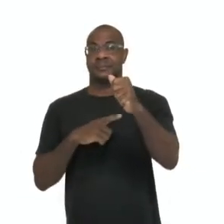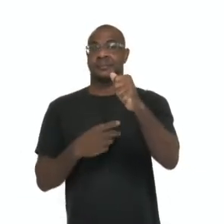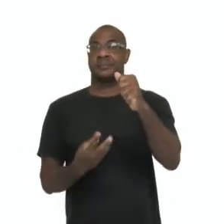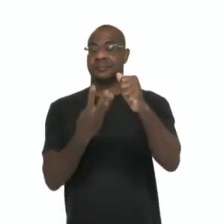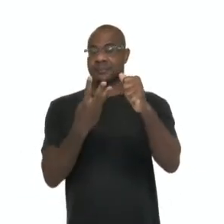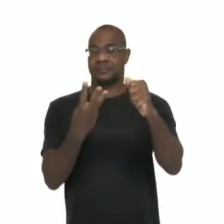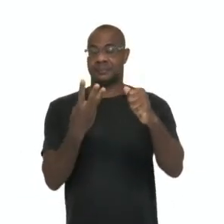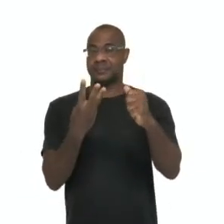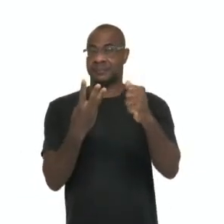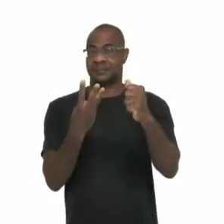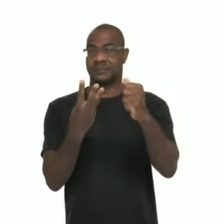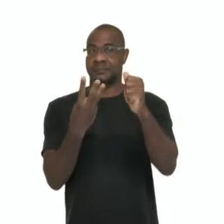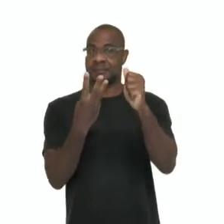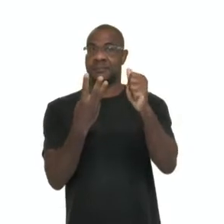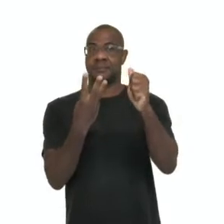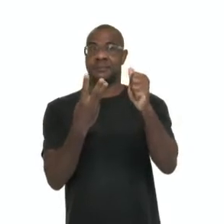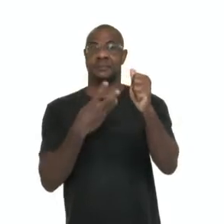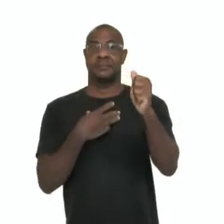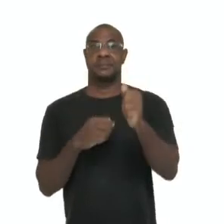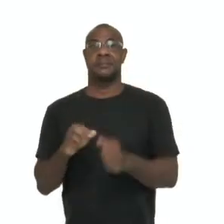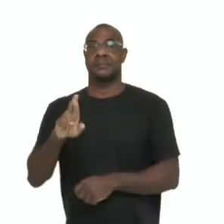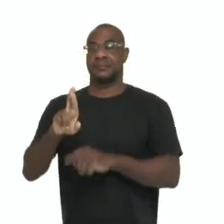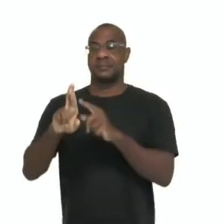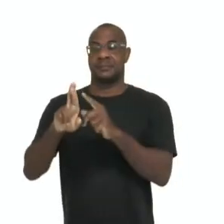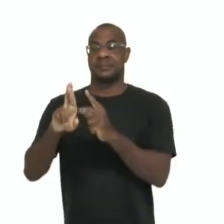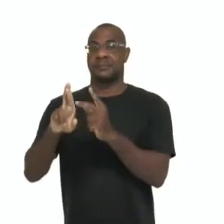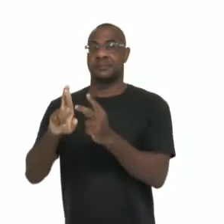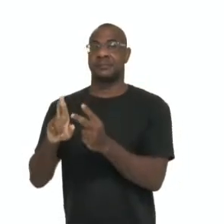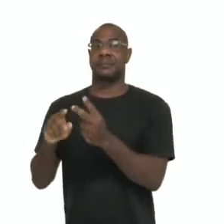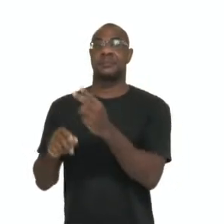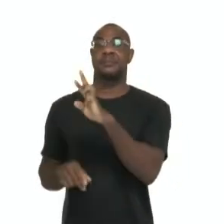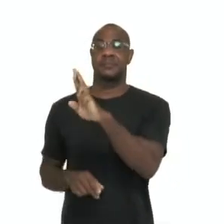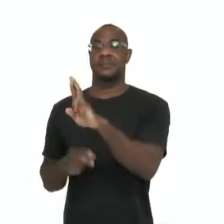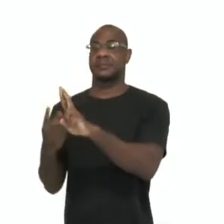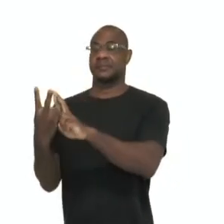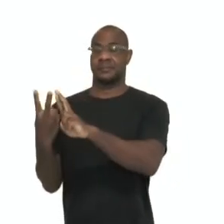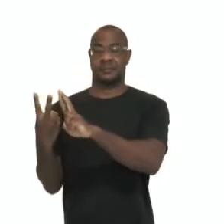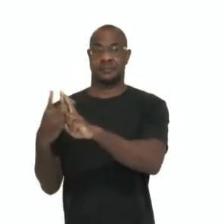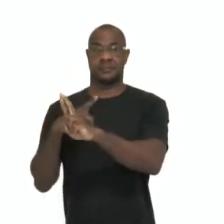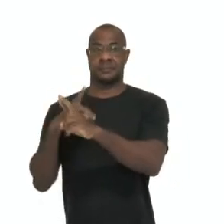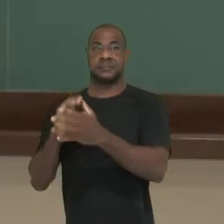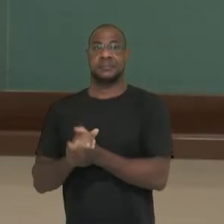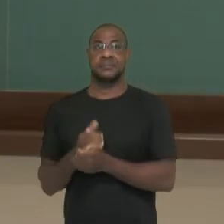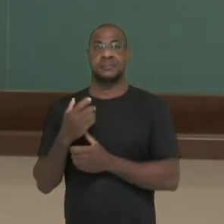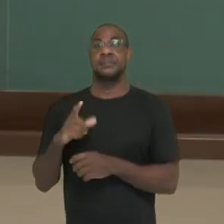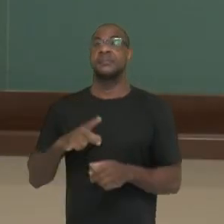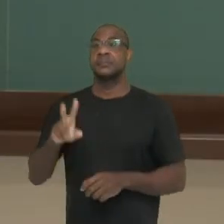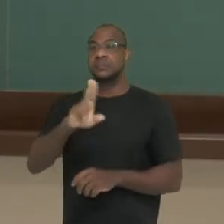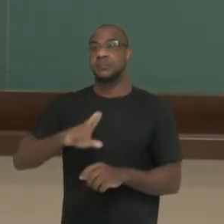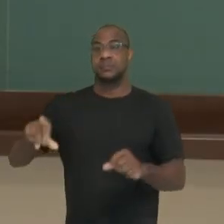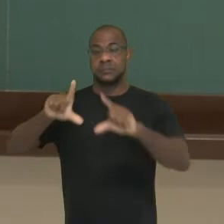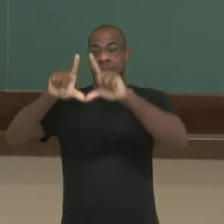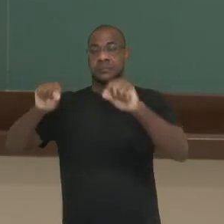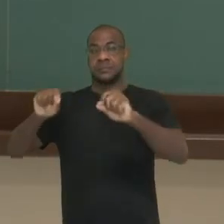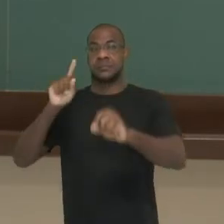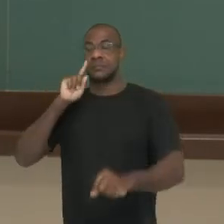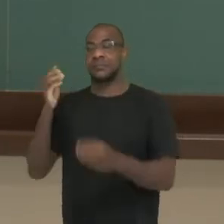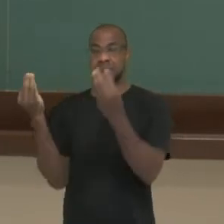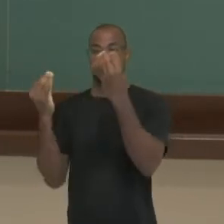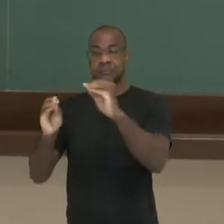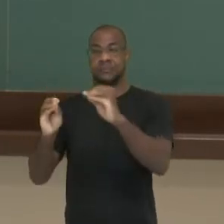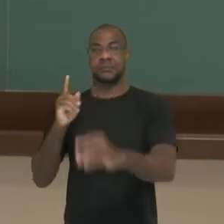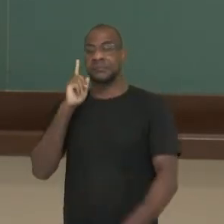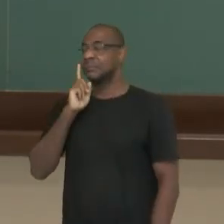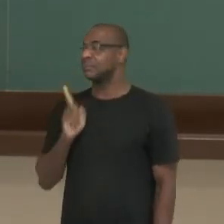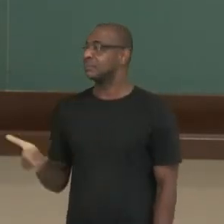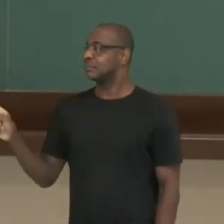aonde a R eu tenho 2. Usando o fatorial, né, que a gente já tem conhecimento, então,